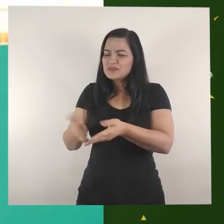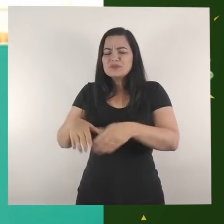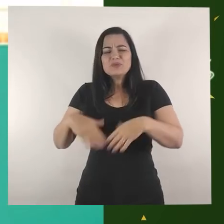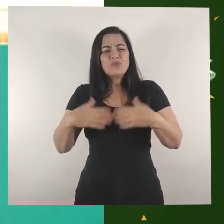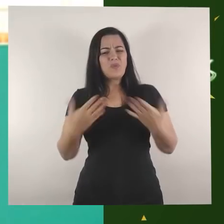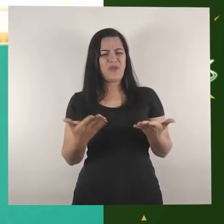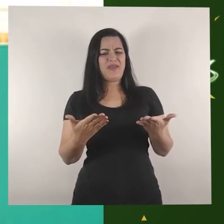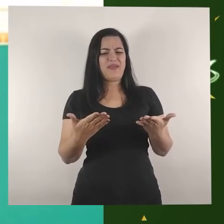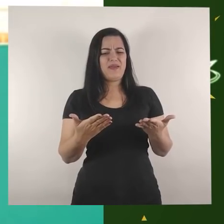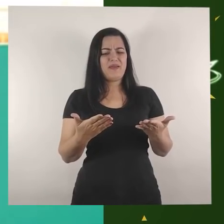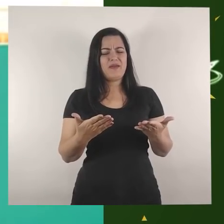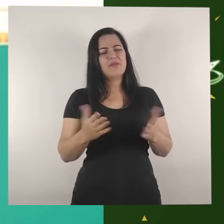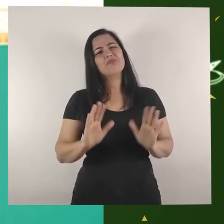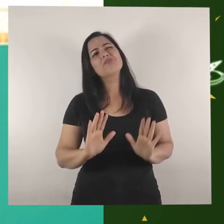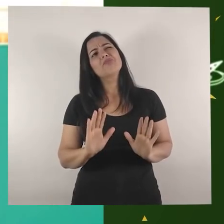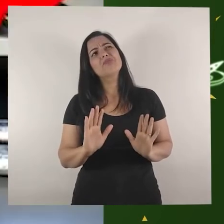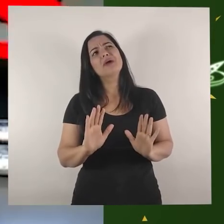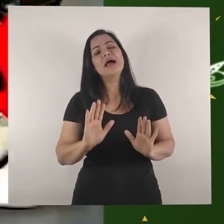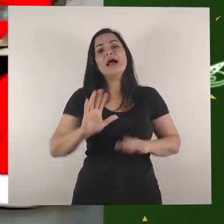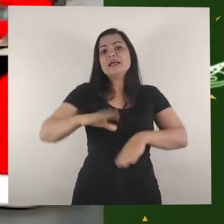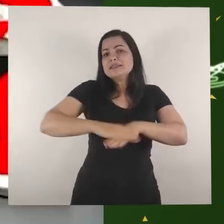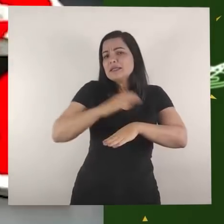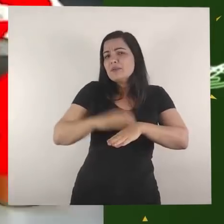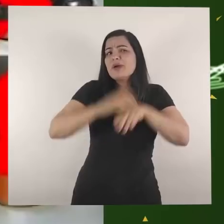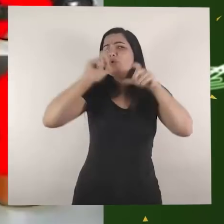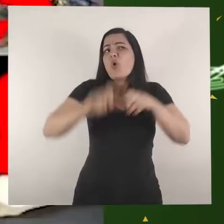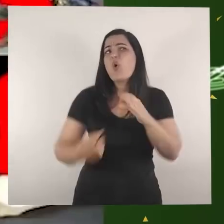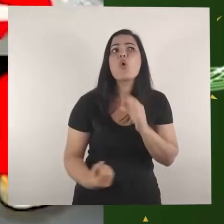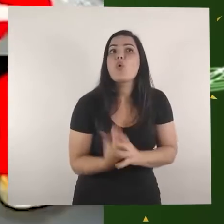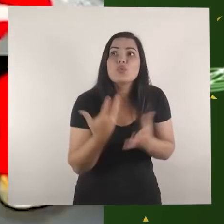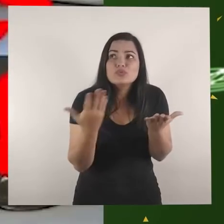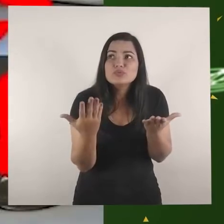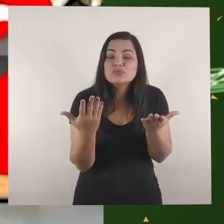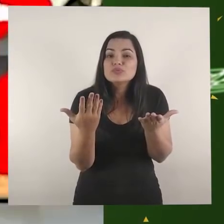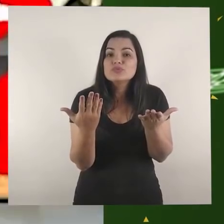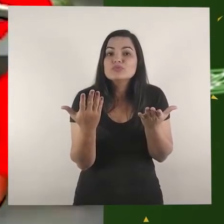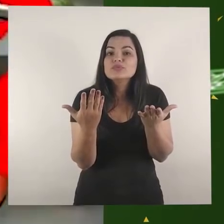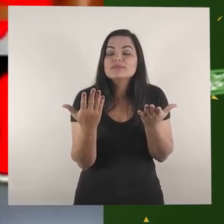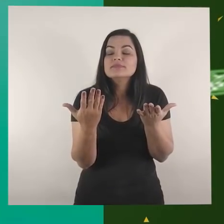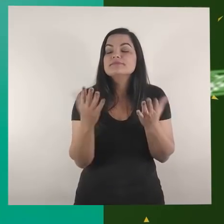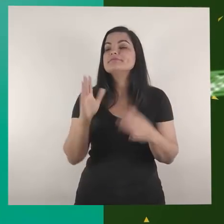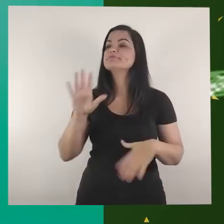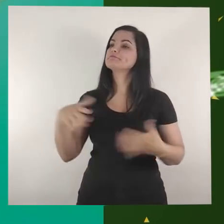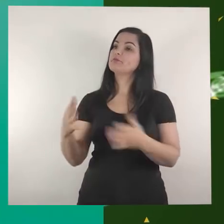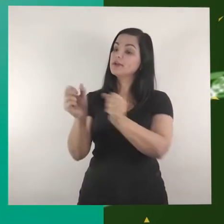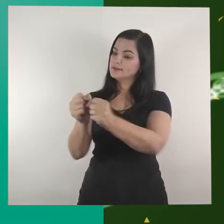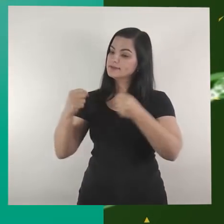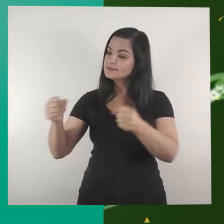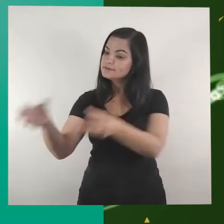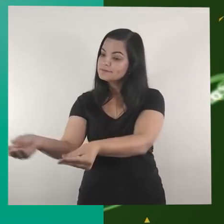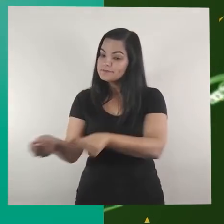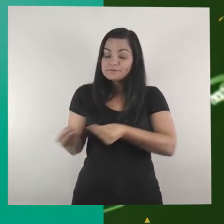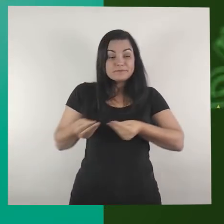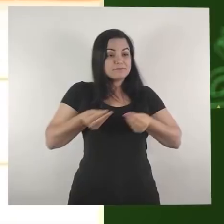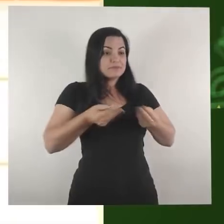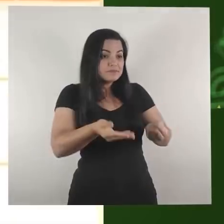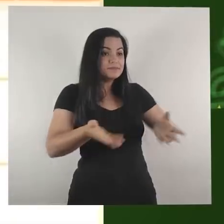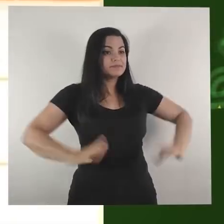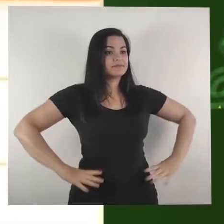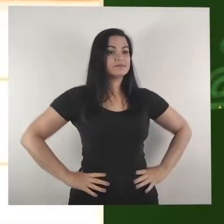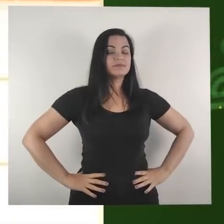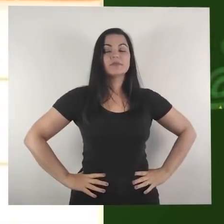Kika. Ué, mas... de onde veio o sapato? Da sapateira, Kika.